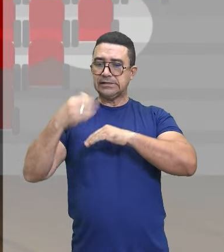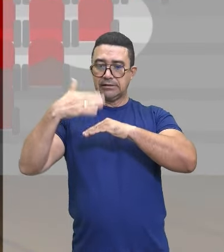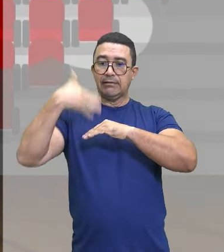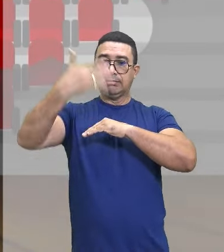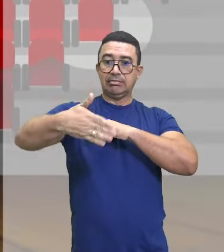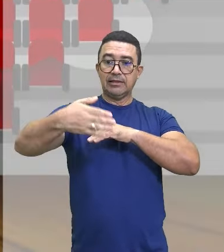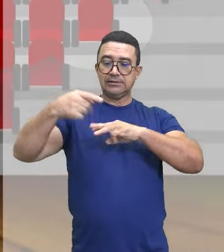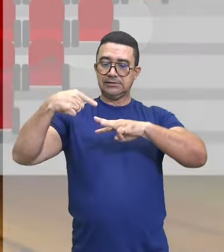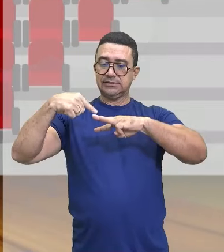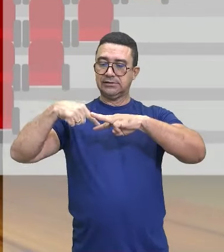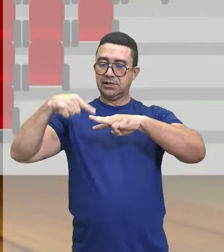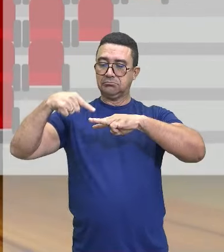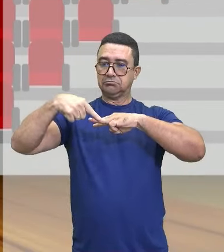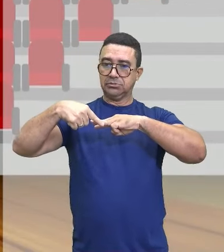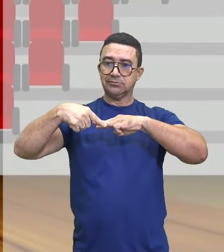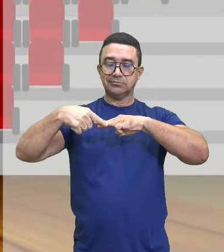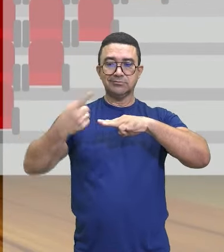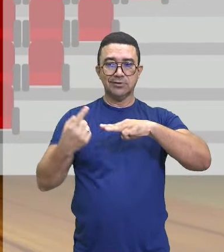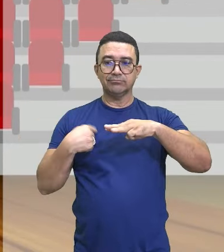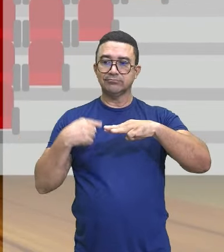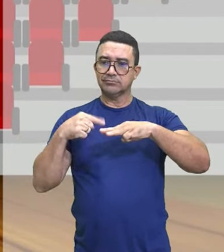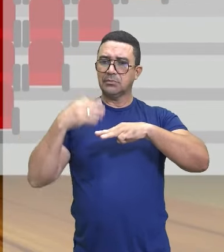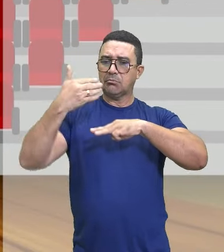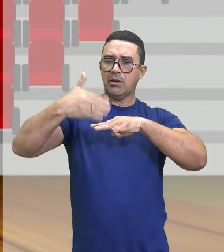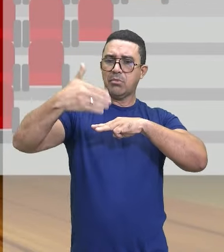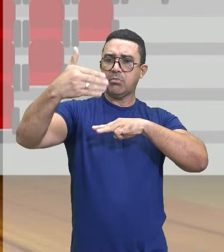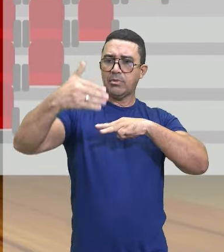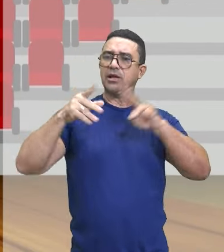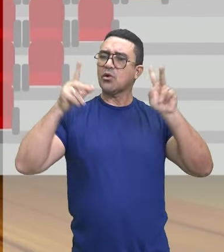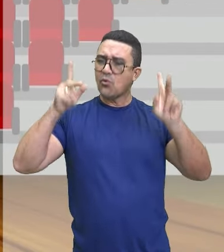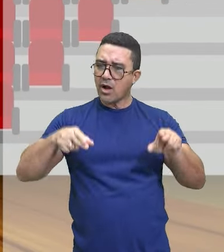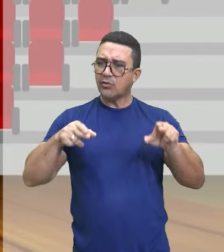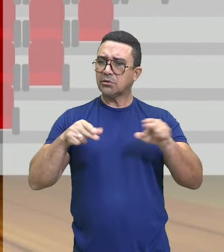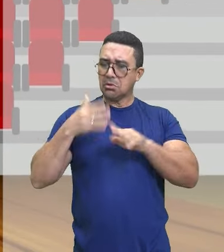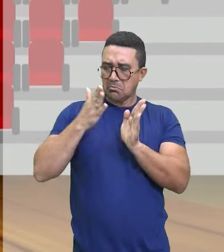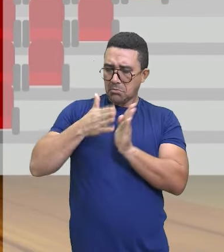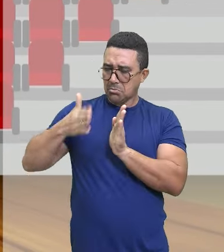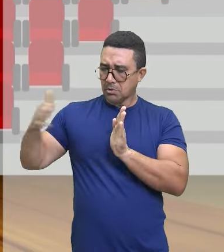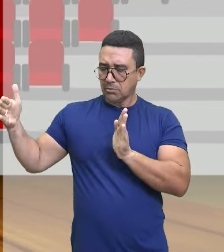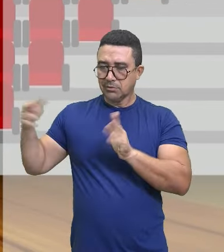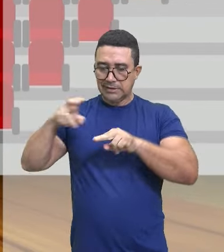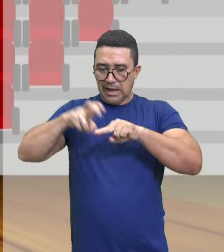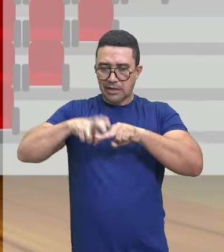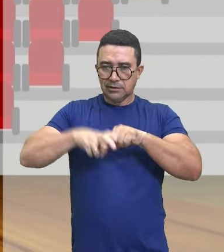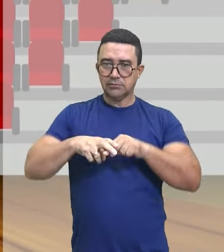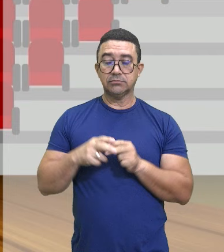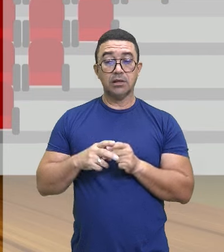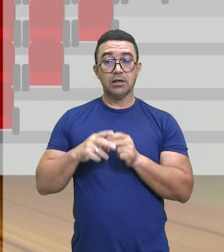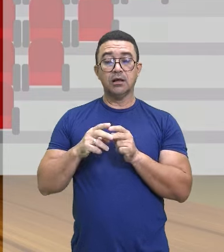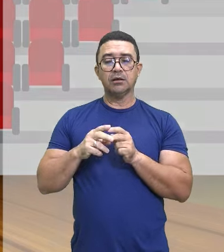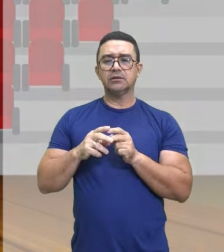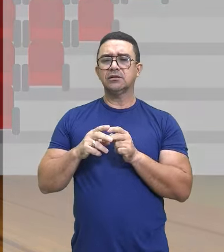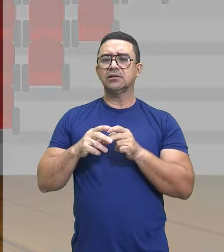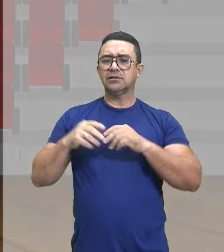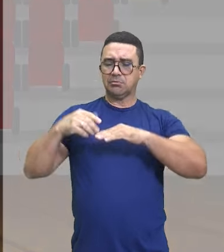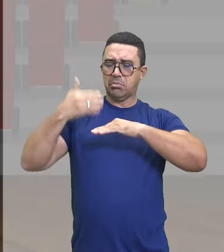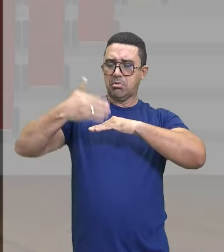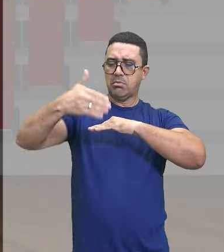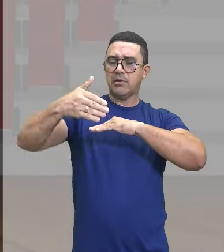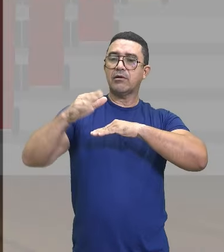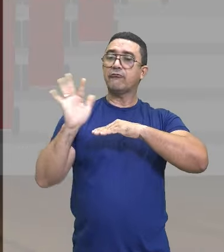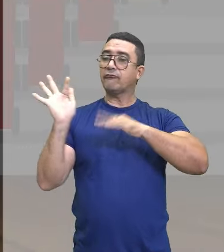terceira. As demais fileiras se compõem na mesma sequência. Sabendo que a última fileira possui 50